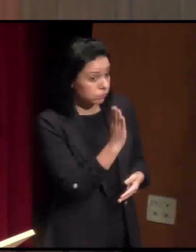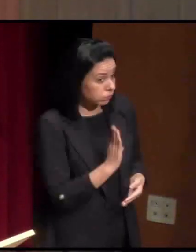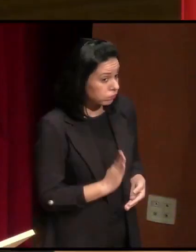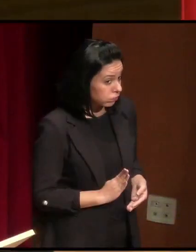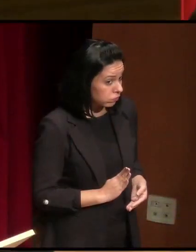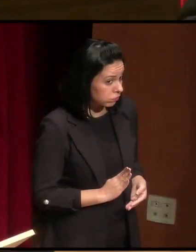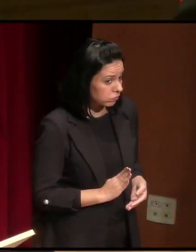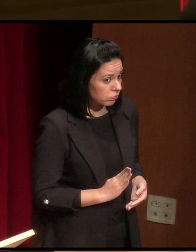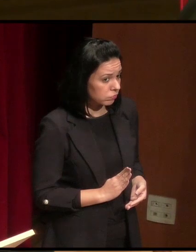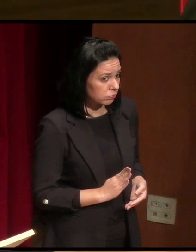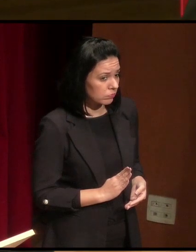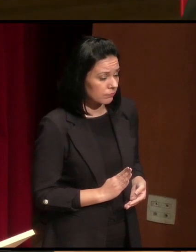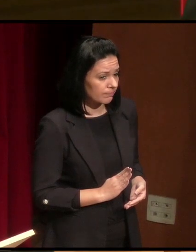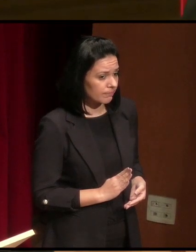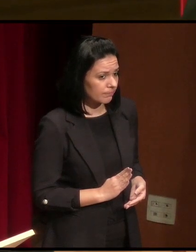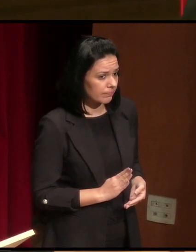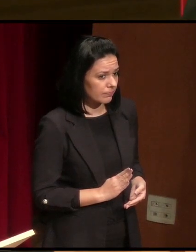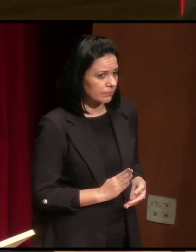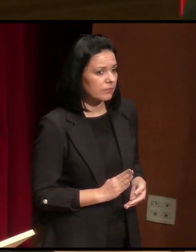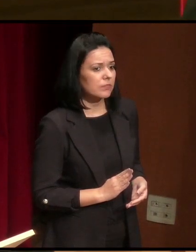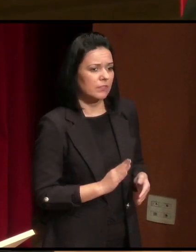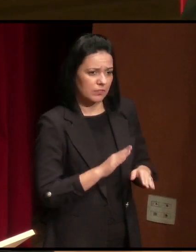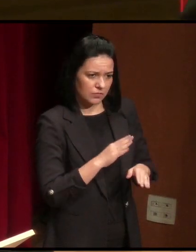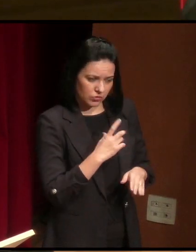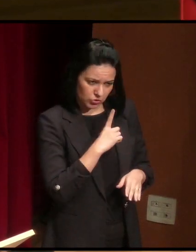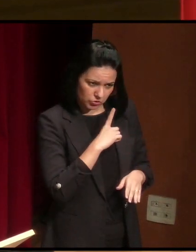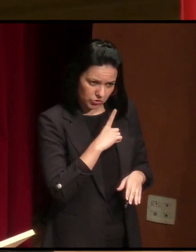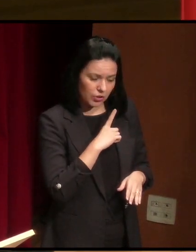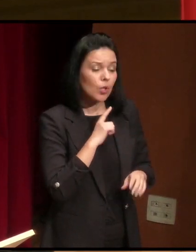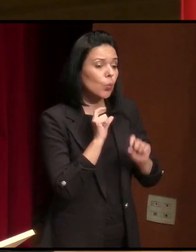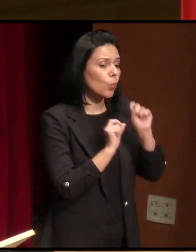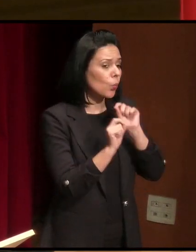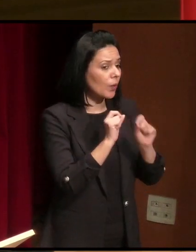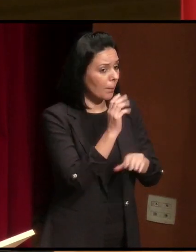de novo, dá uma aula aí para muitos países, né?